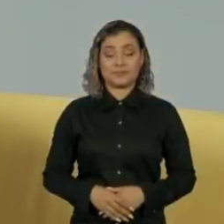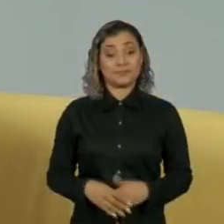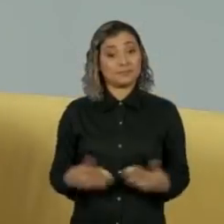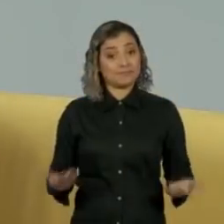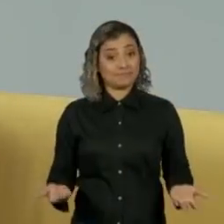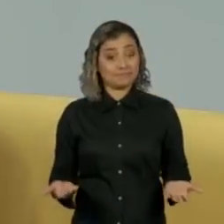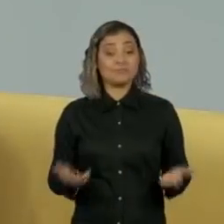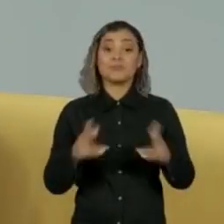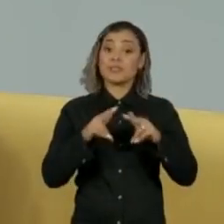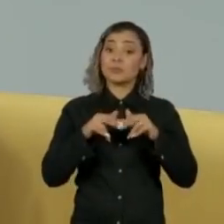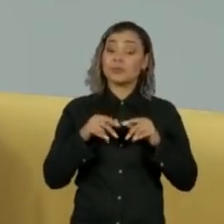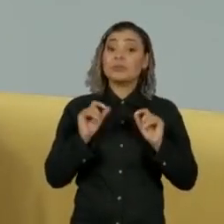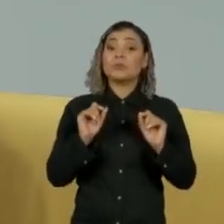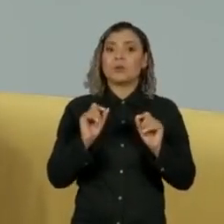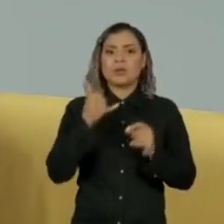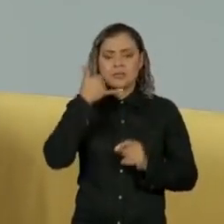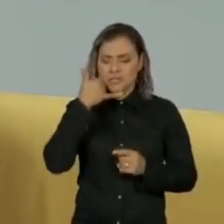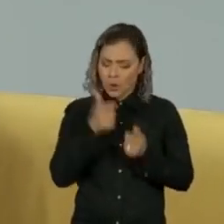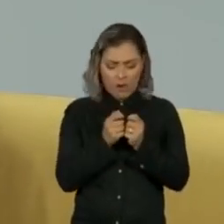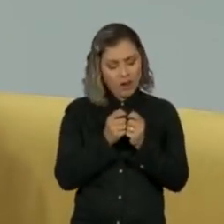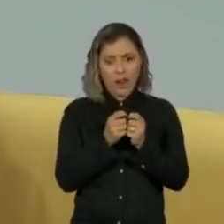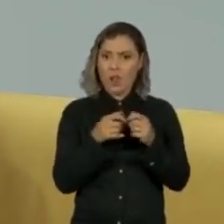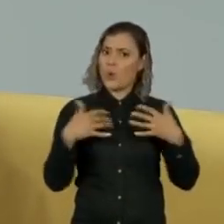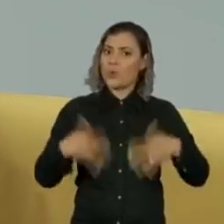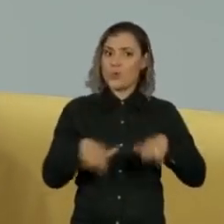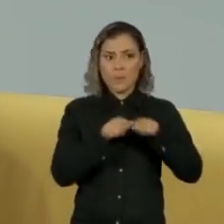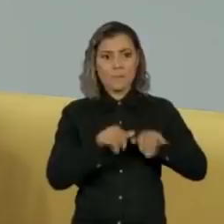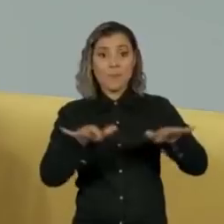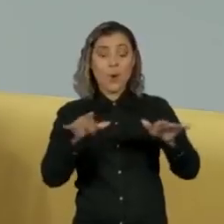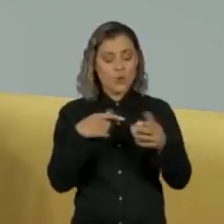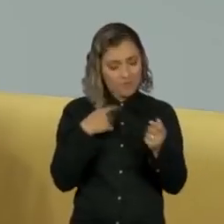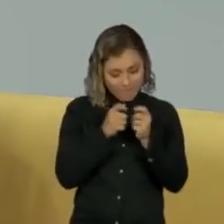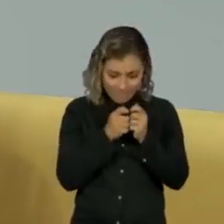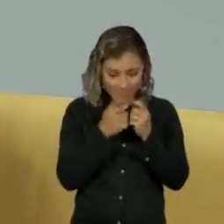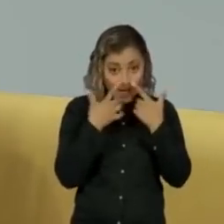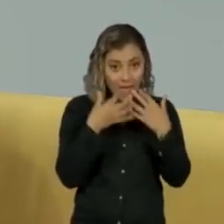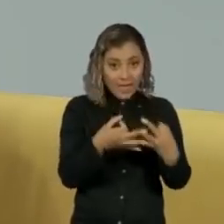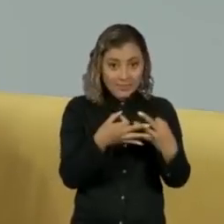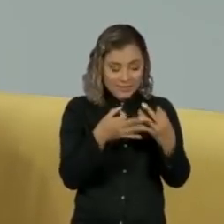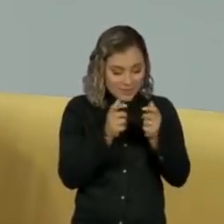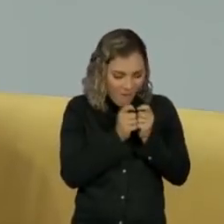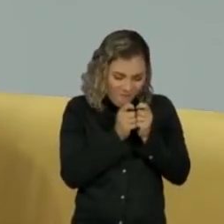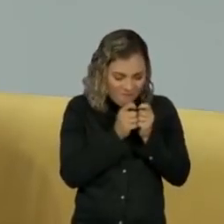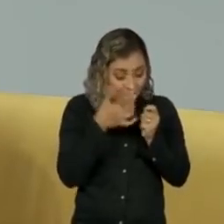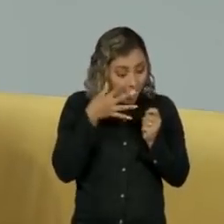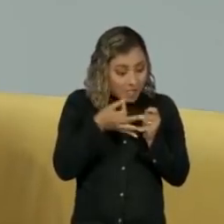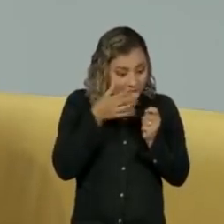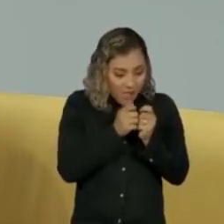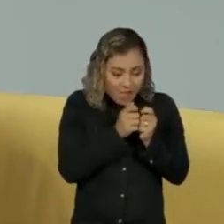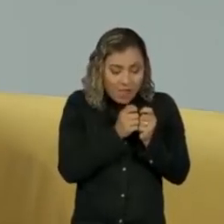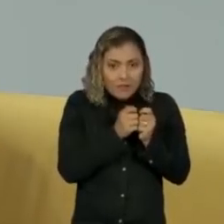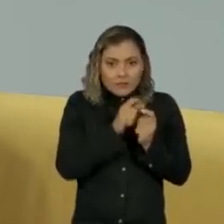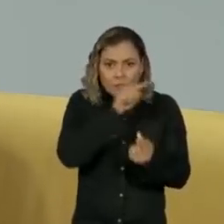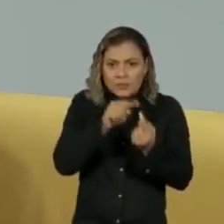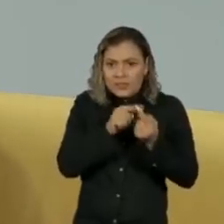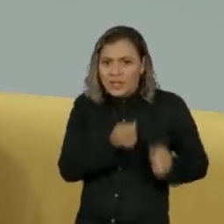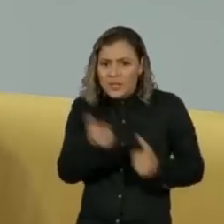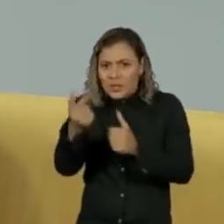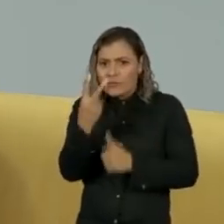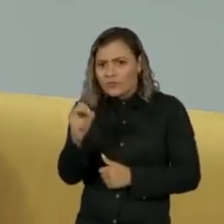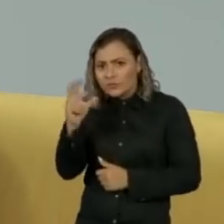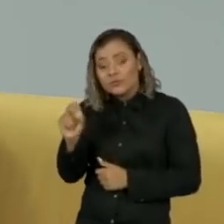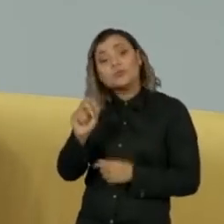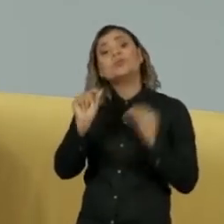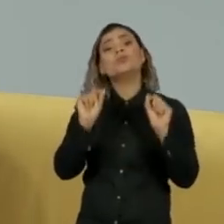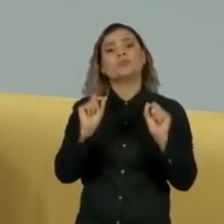Numa época em que o celular vem roubando tempo da nossa convivência, entre as metas de ano novo, uma bem que